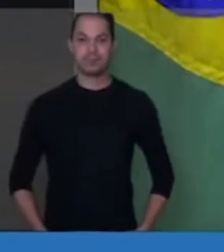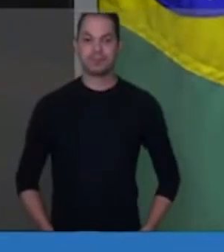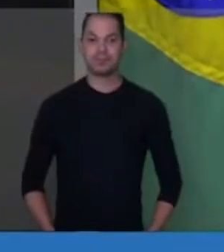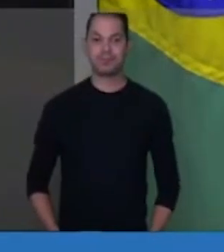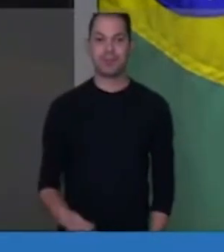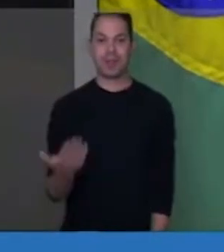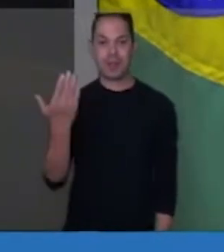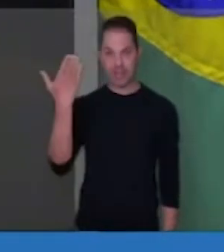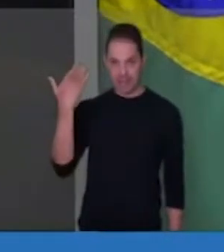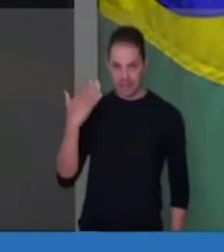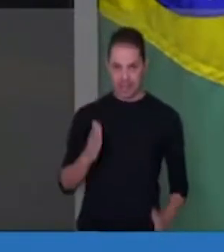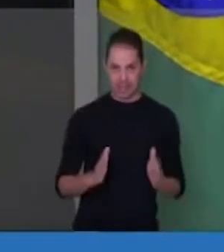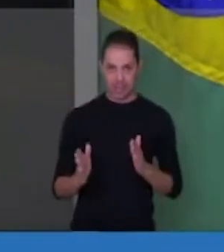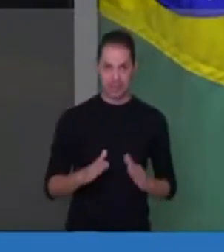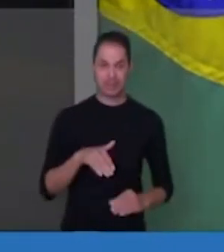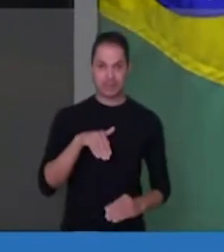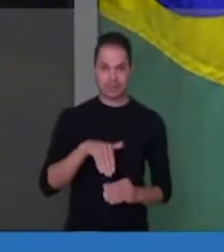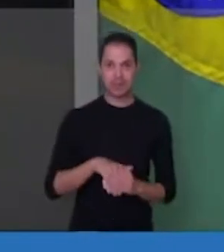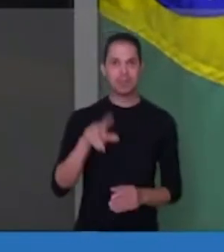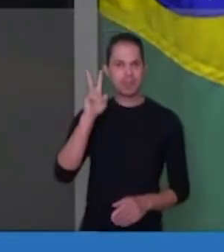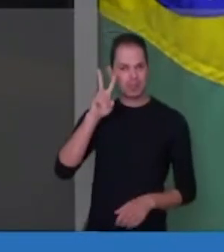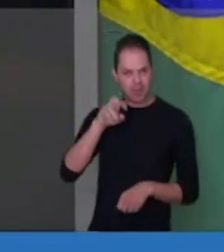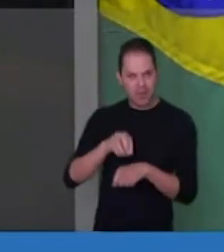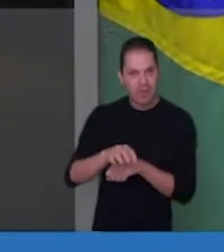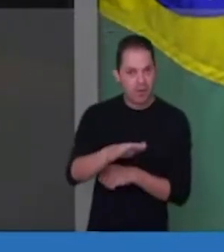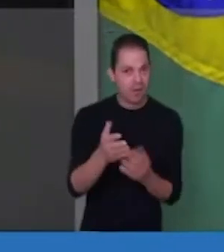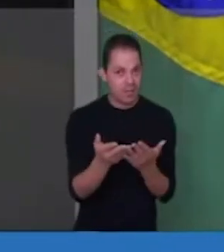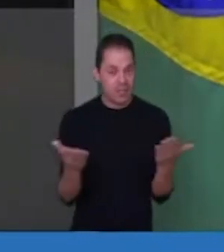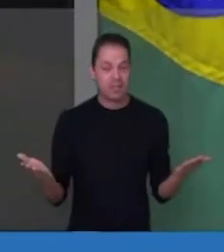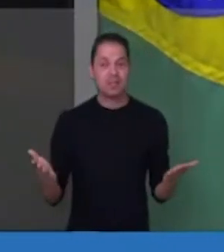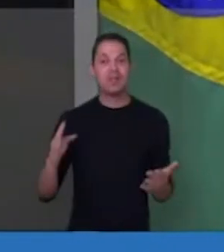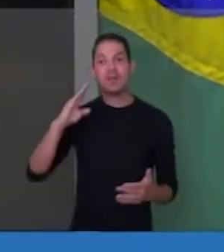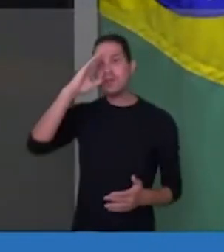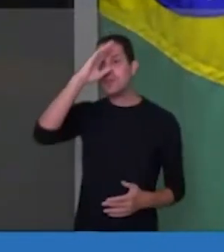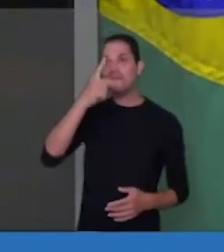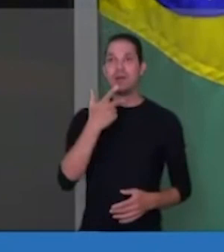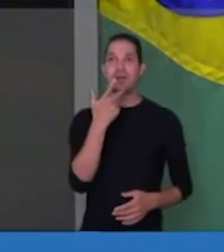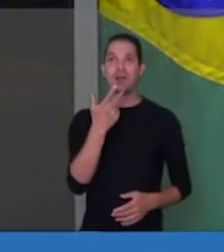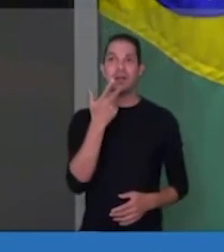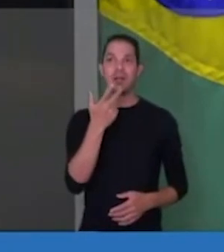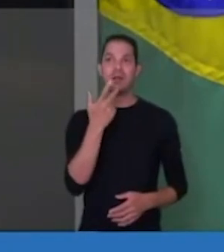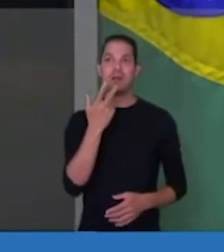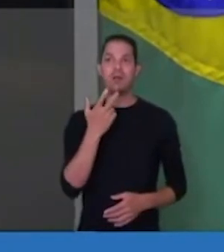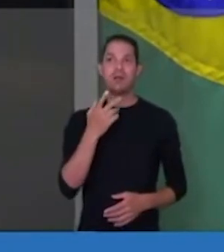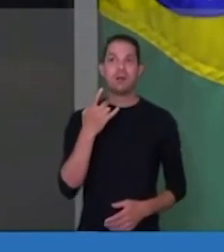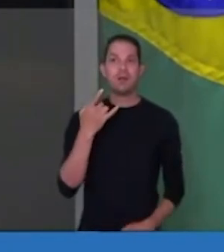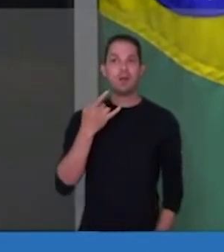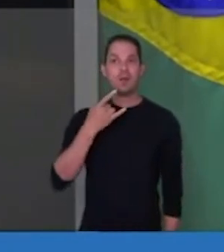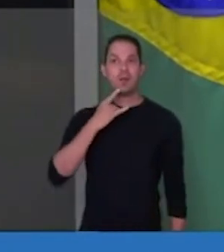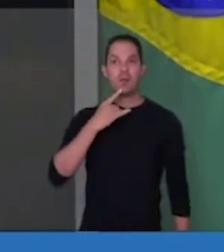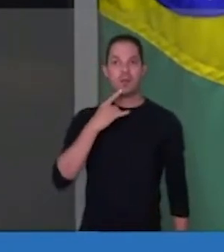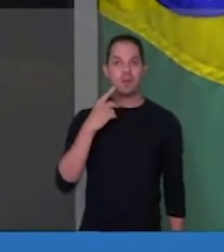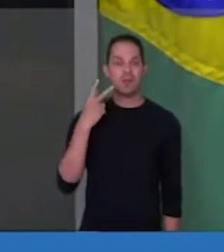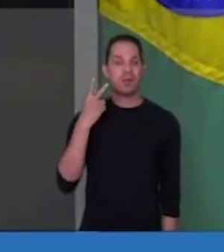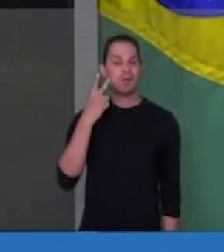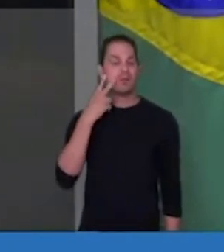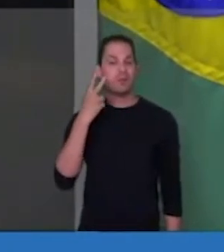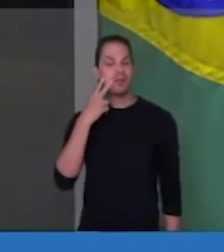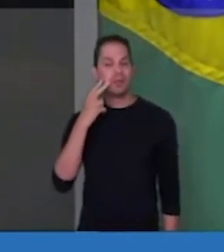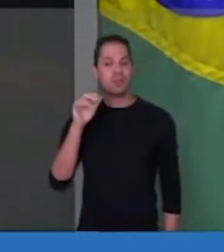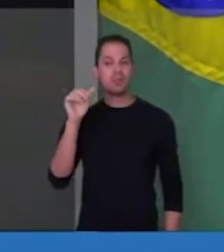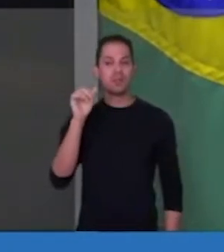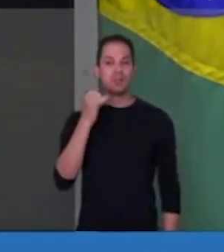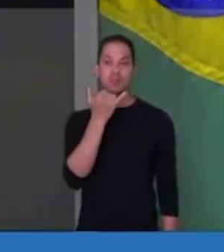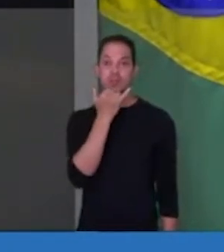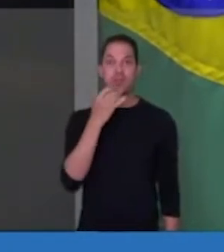ele dizia, e quero recordar aqui ao povo brasileiro, de que somente com uma cervejinha ele resolveria a guerra da Ucrânia e da Rússia.